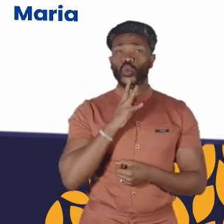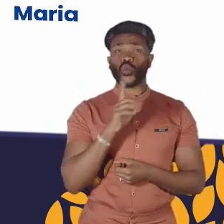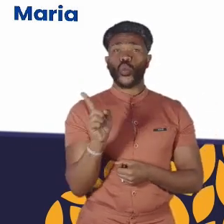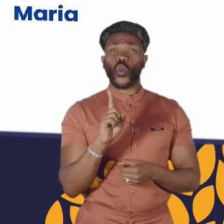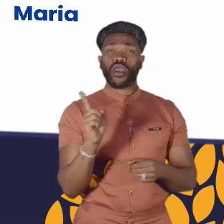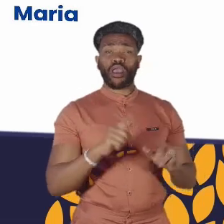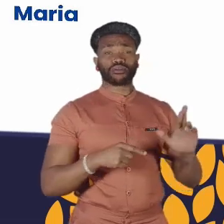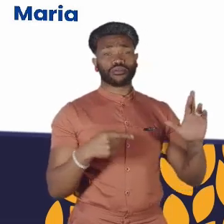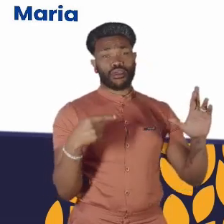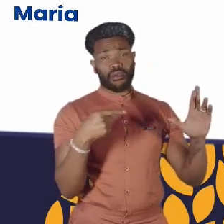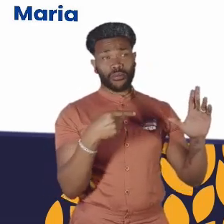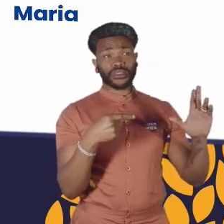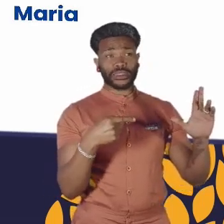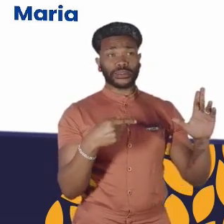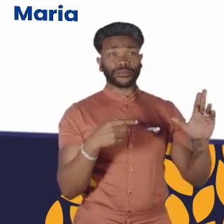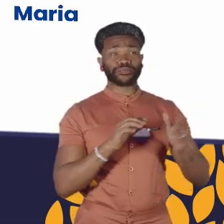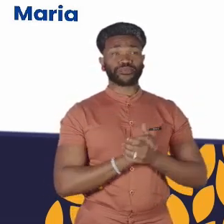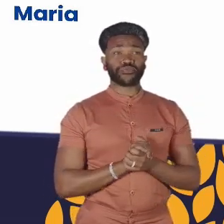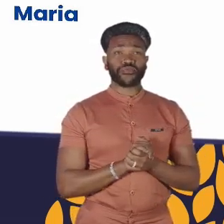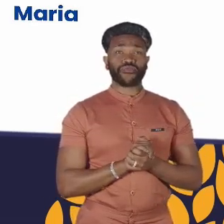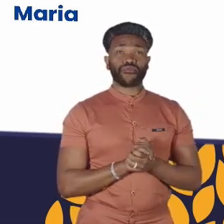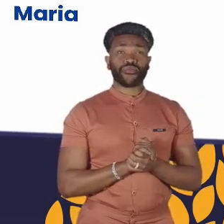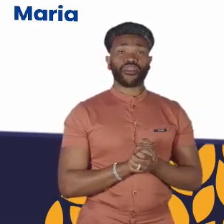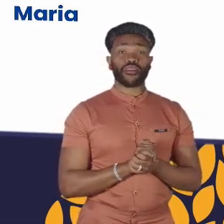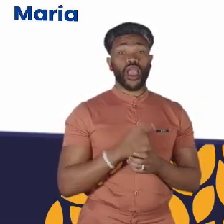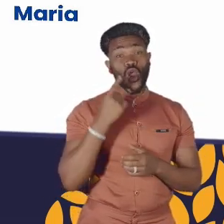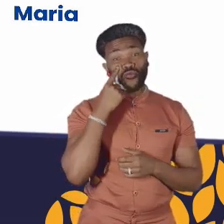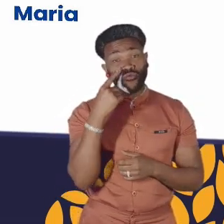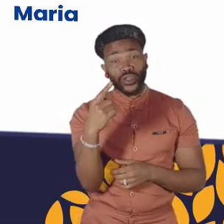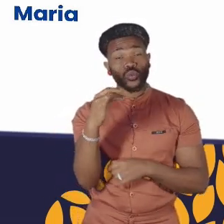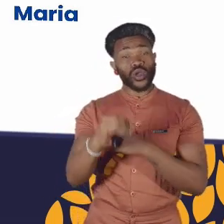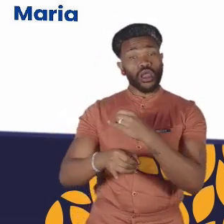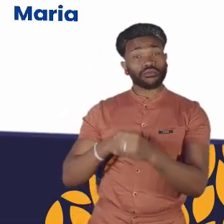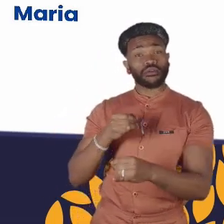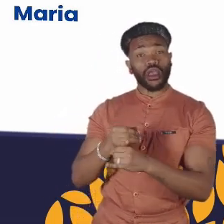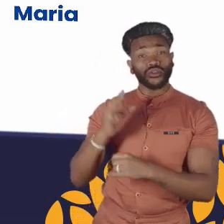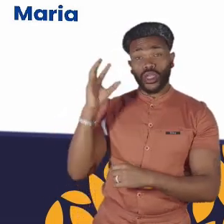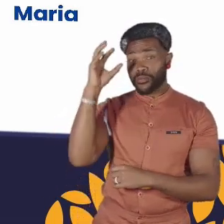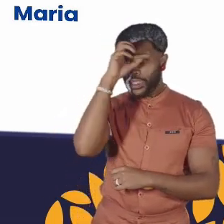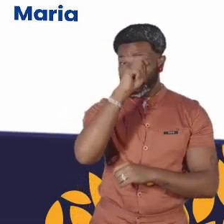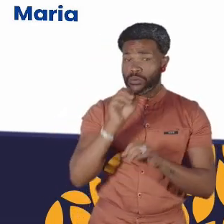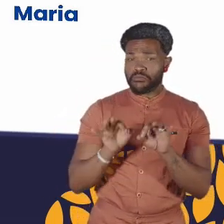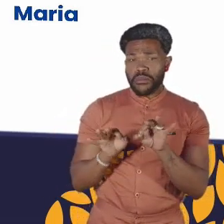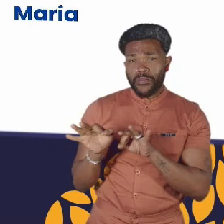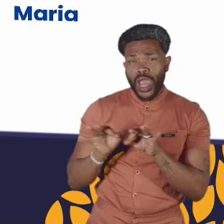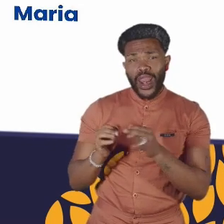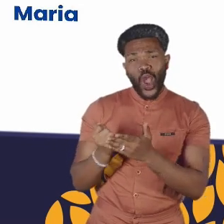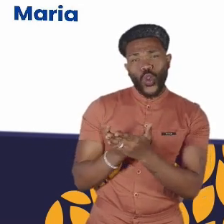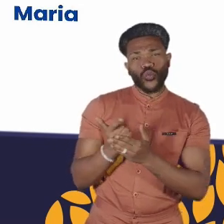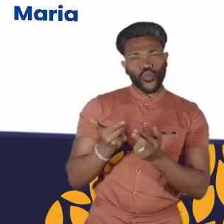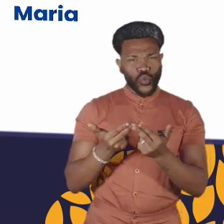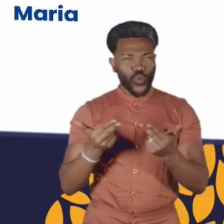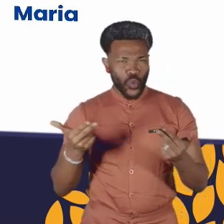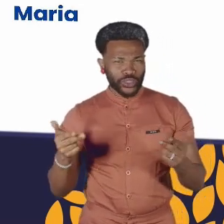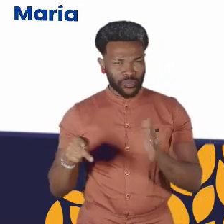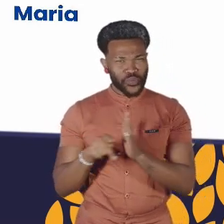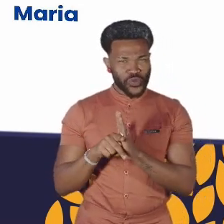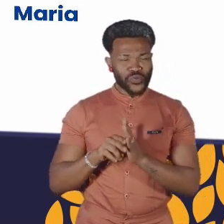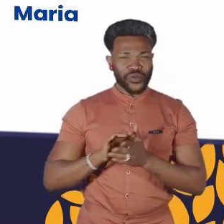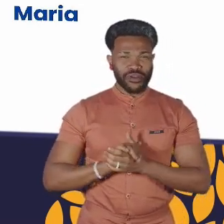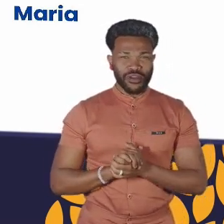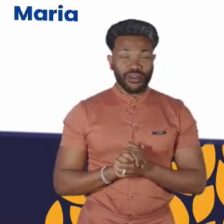a cannabis. Ela olhou na internet, ela aprendeu a preparar, comprou os aparatos, e a